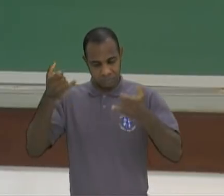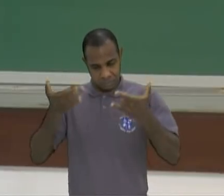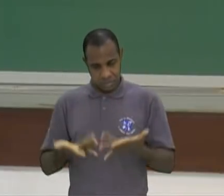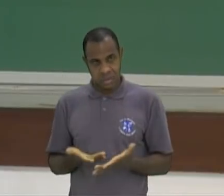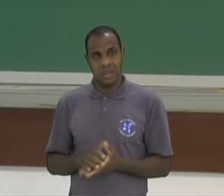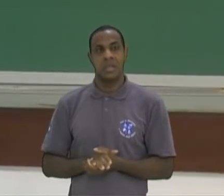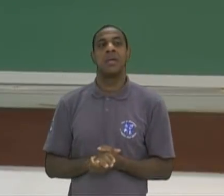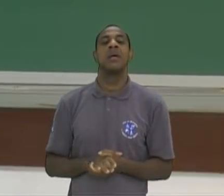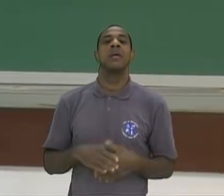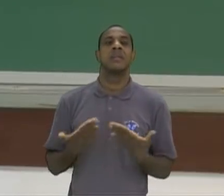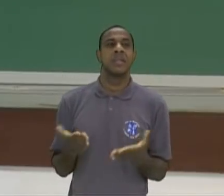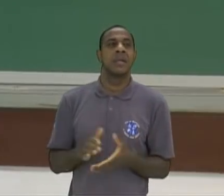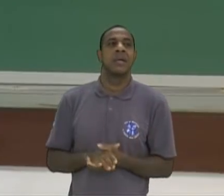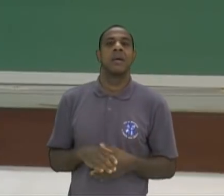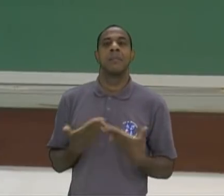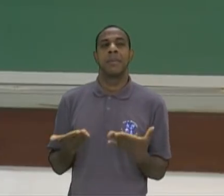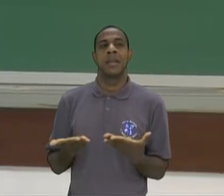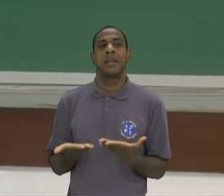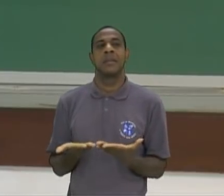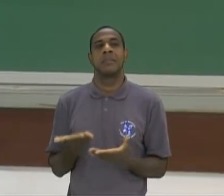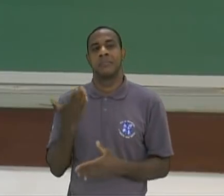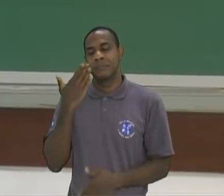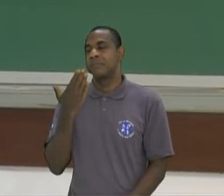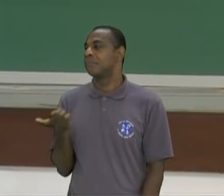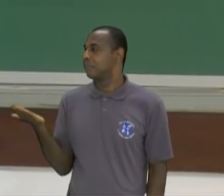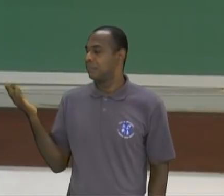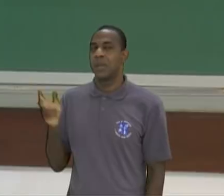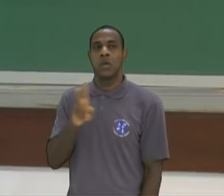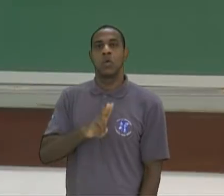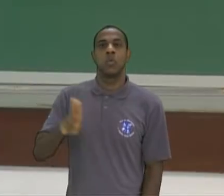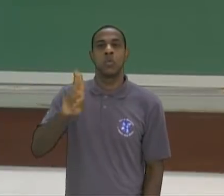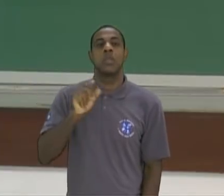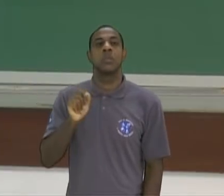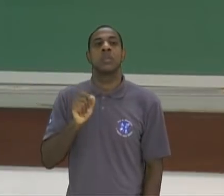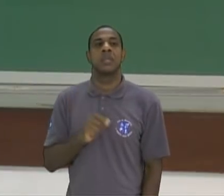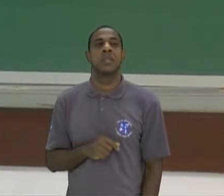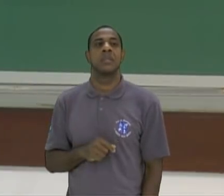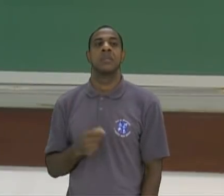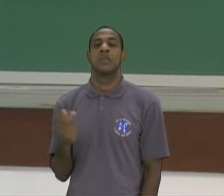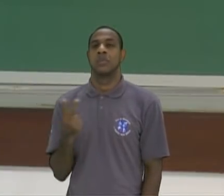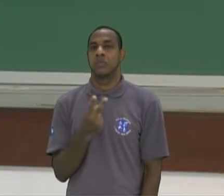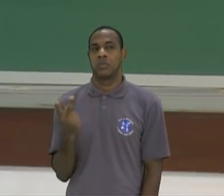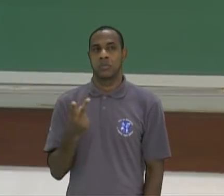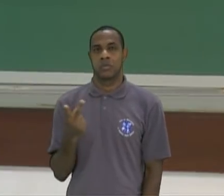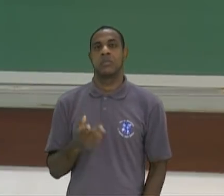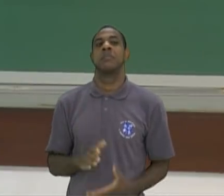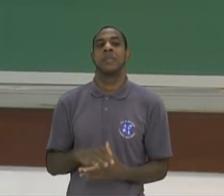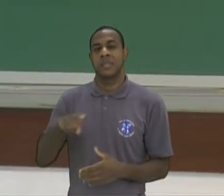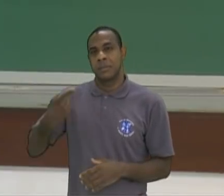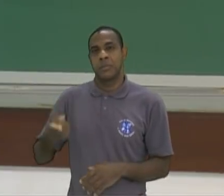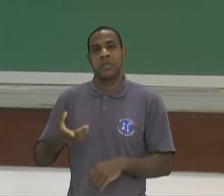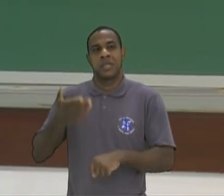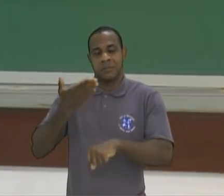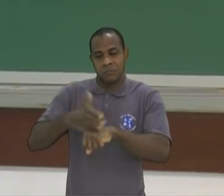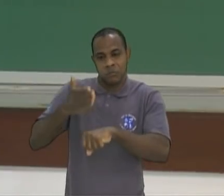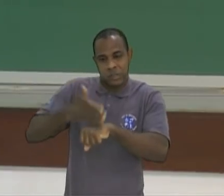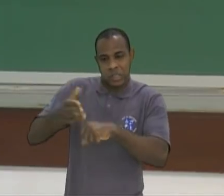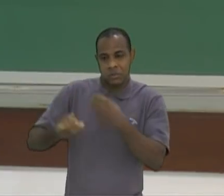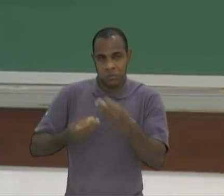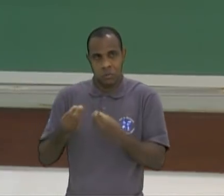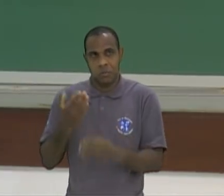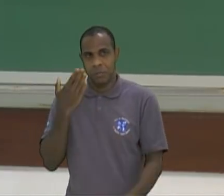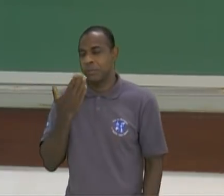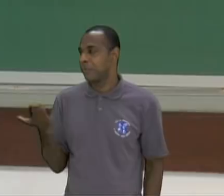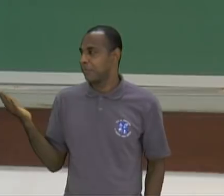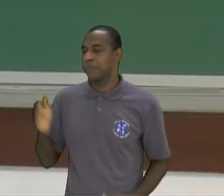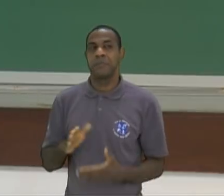utilizados para o fim dentro da antiginástica é alongamento e relaxamento. Resposta correta, letra A.